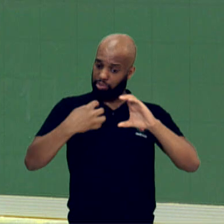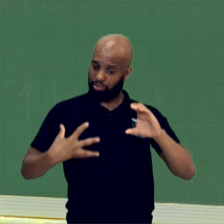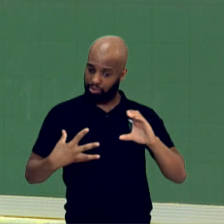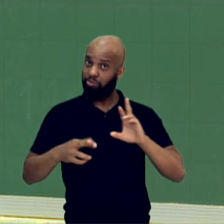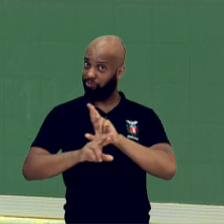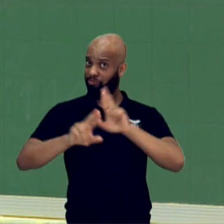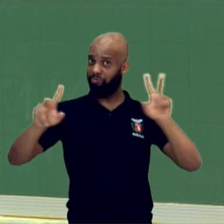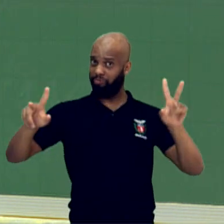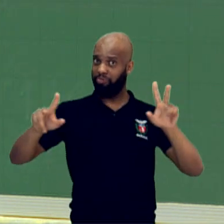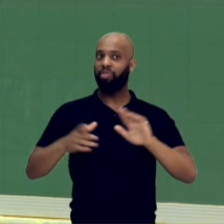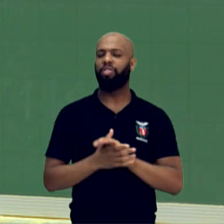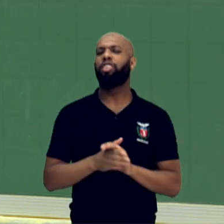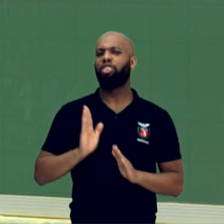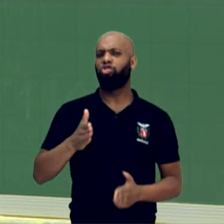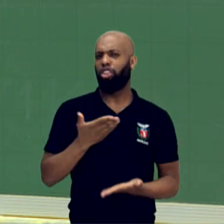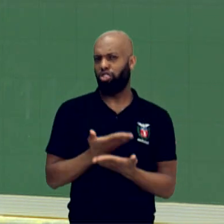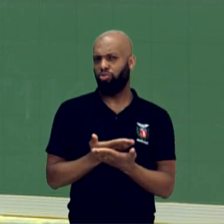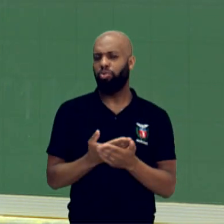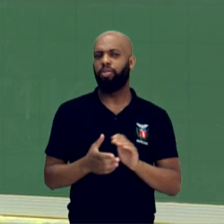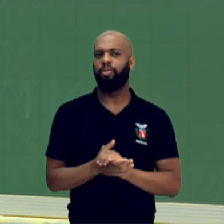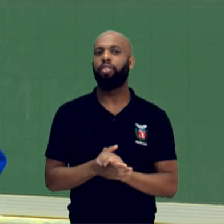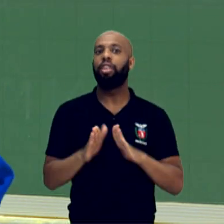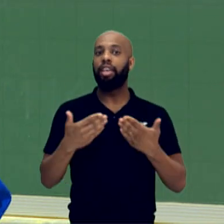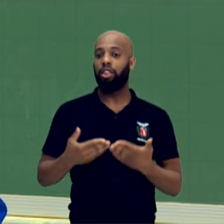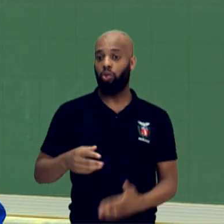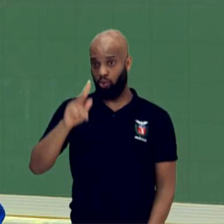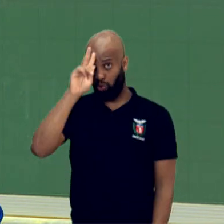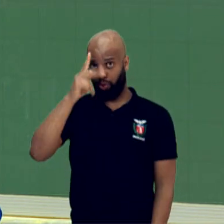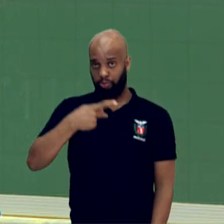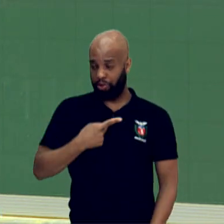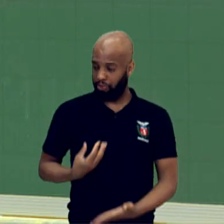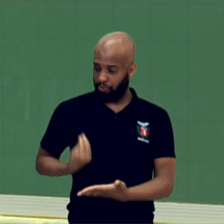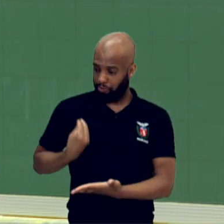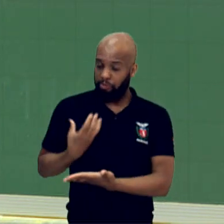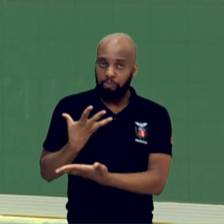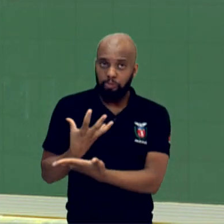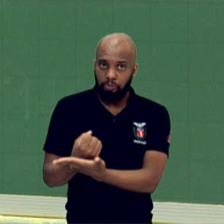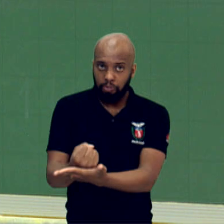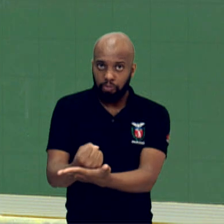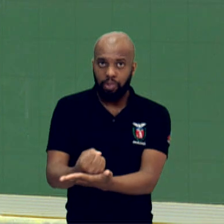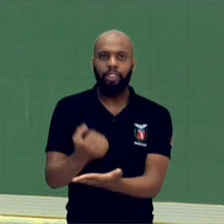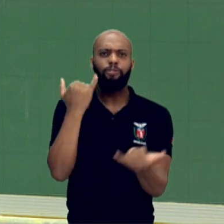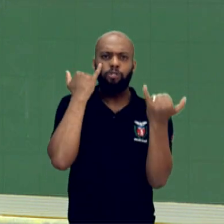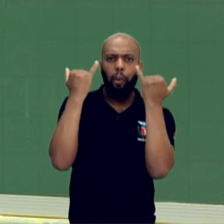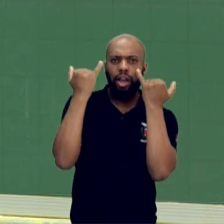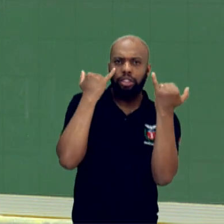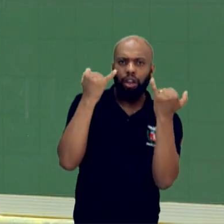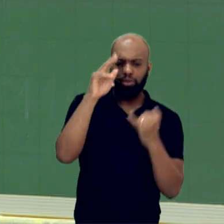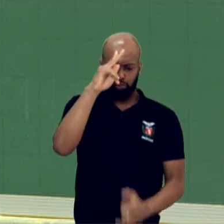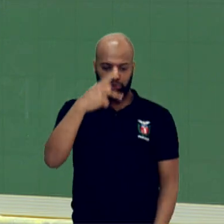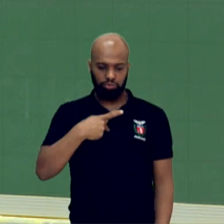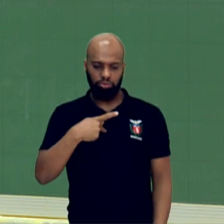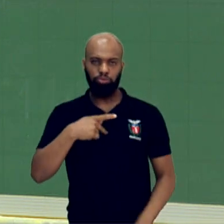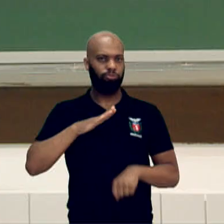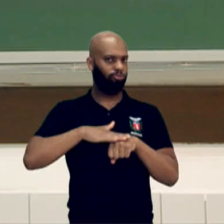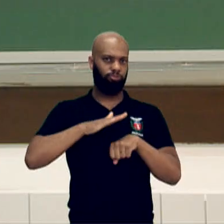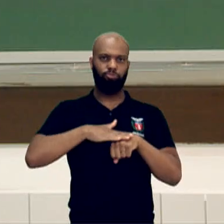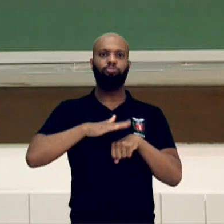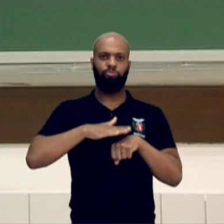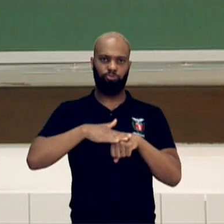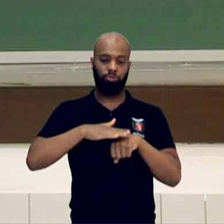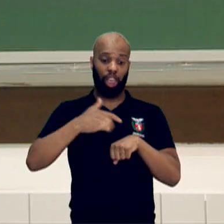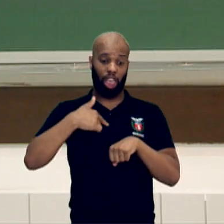características, que depois a gente já vai ver. Então, a autobiografia são dados pessoais da própria pessoa,